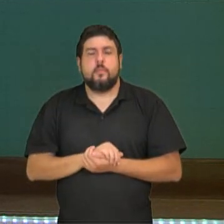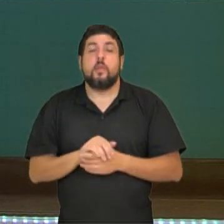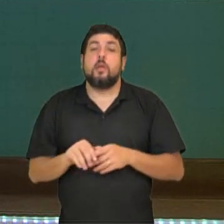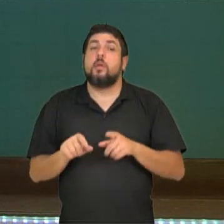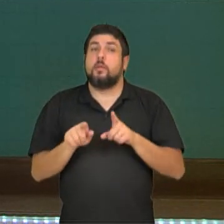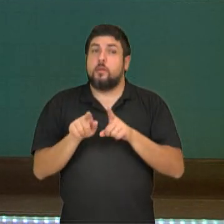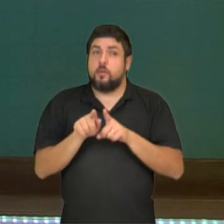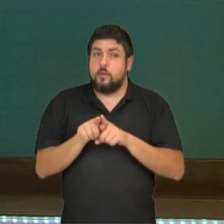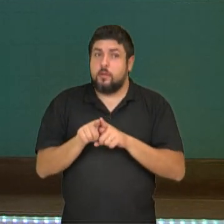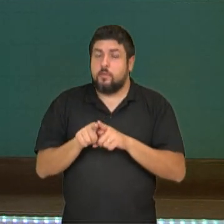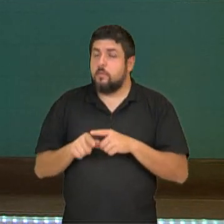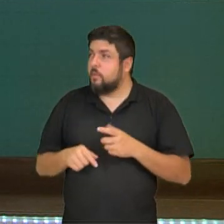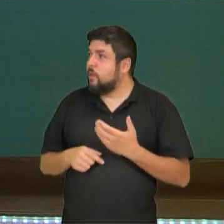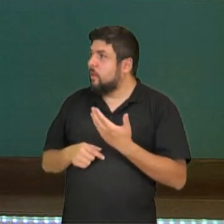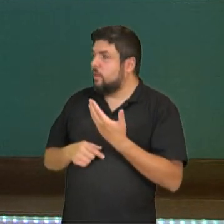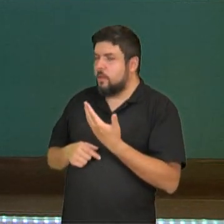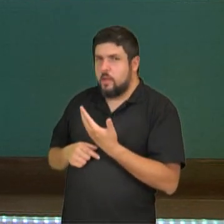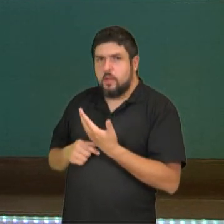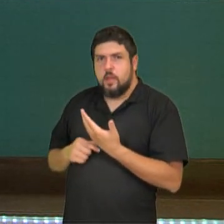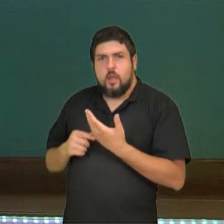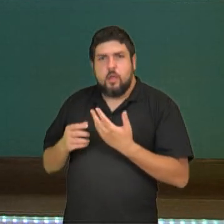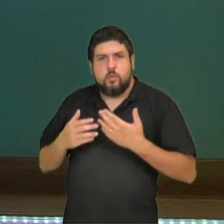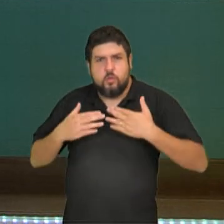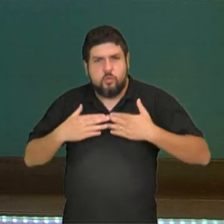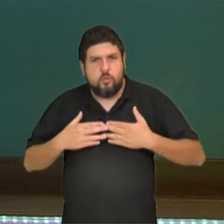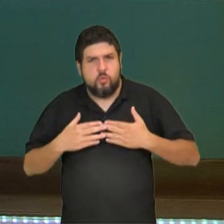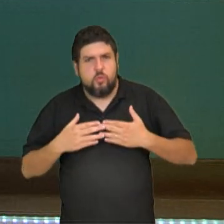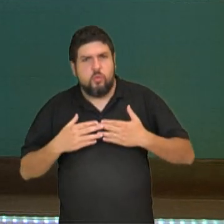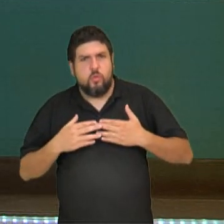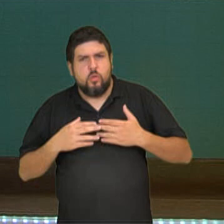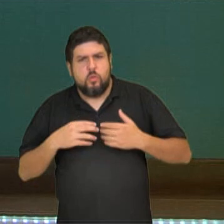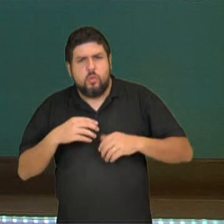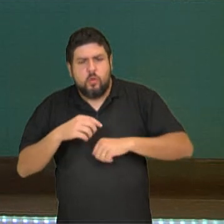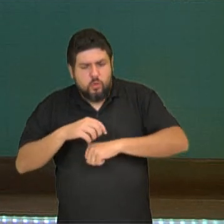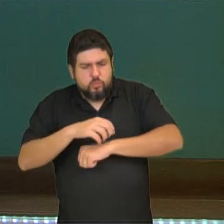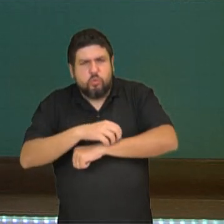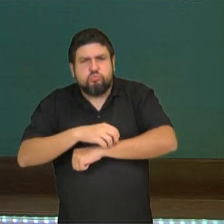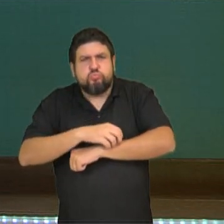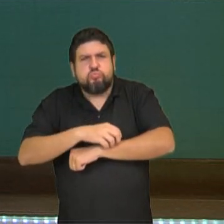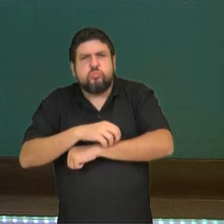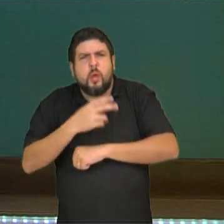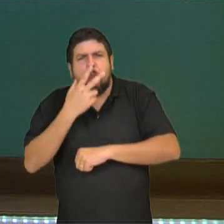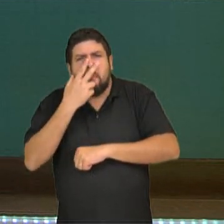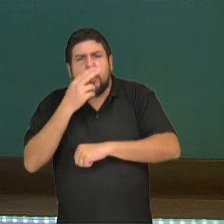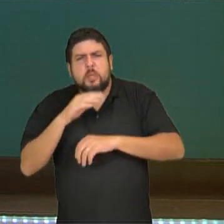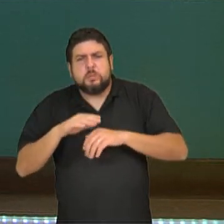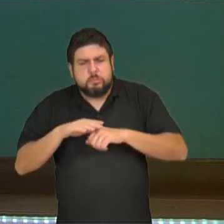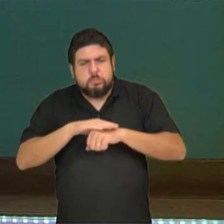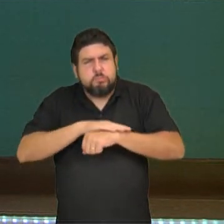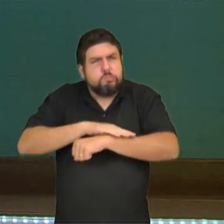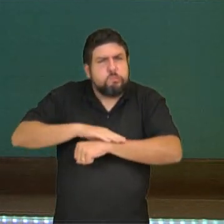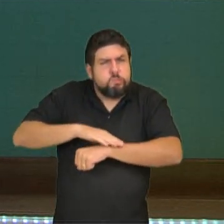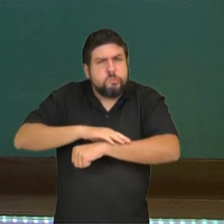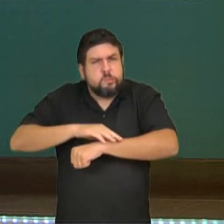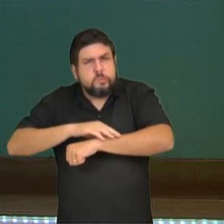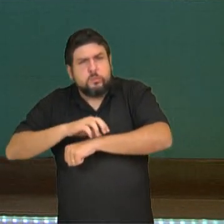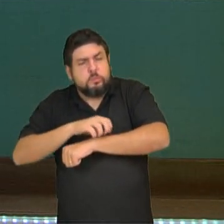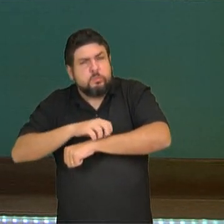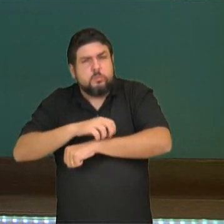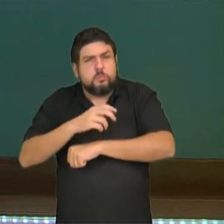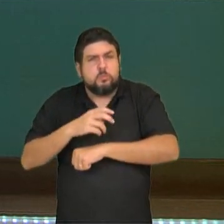região do corpo, percebam que fica vermelho, mais grosseiro, né? A pele fica um pouco mais áspera, que é